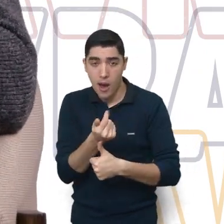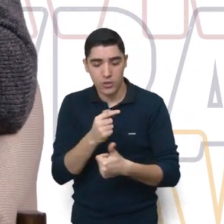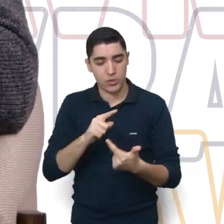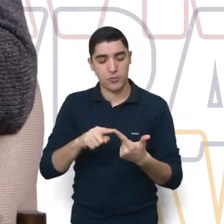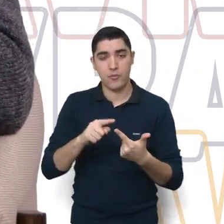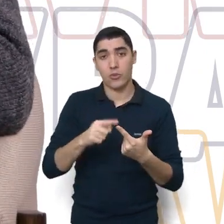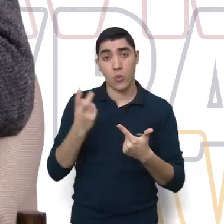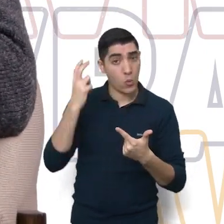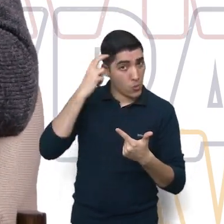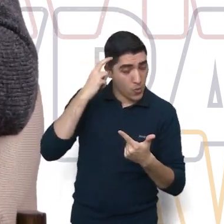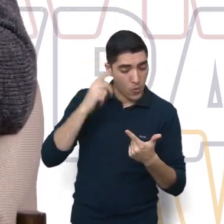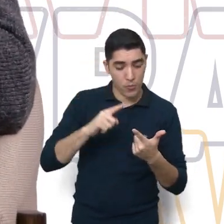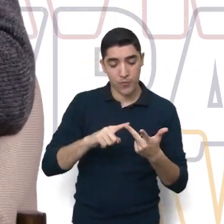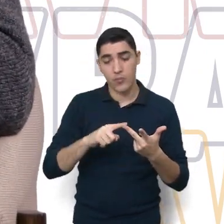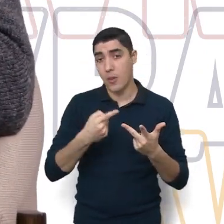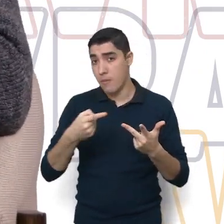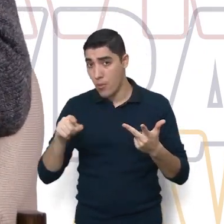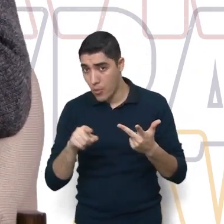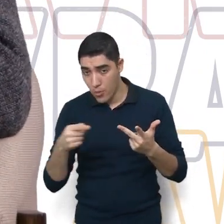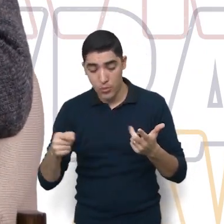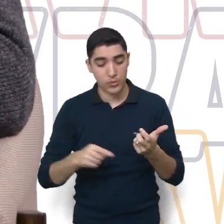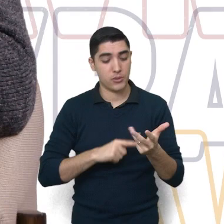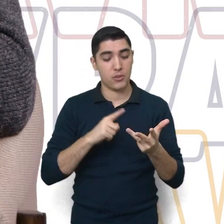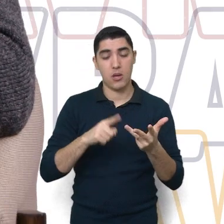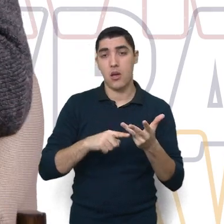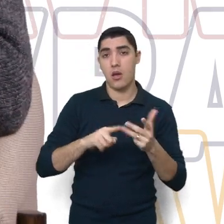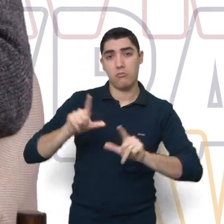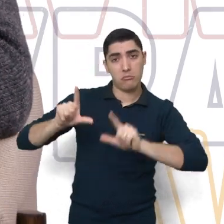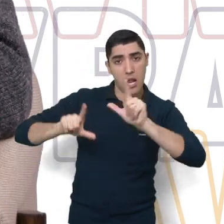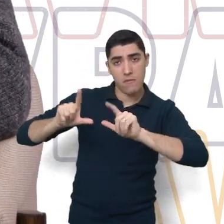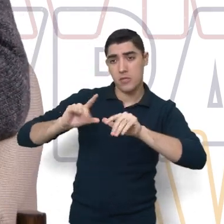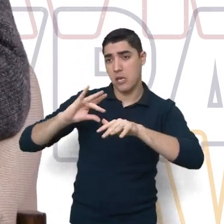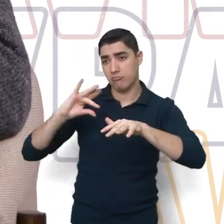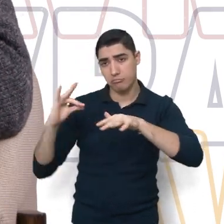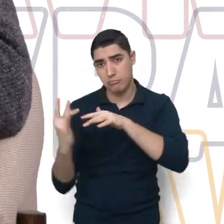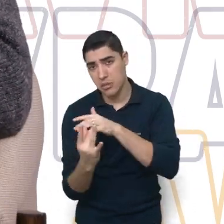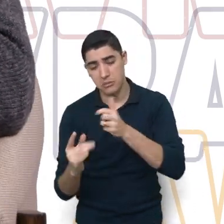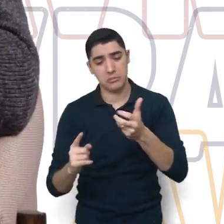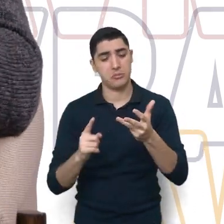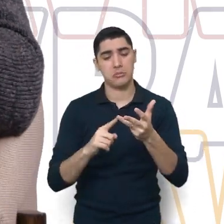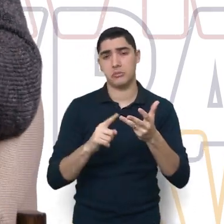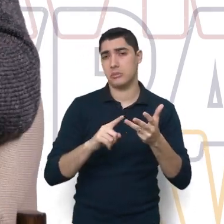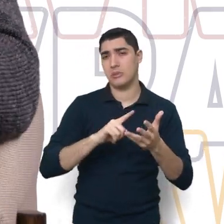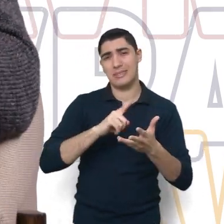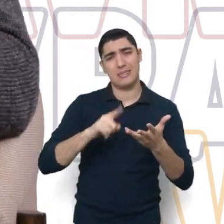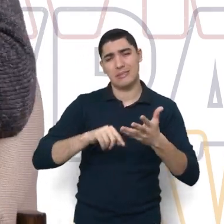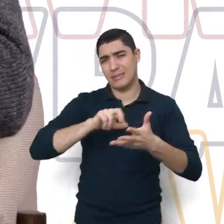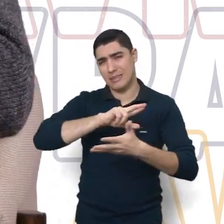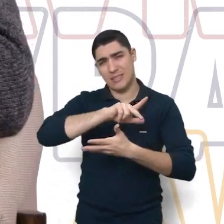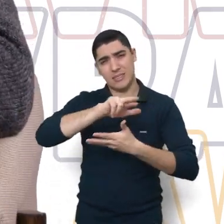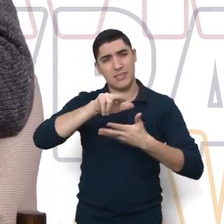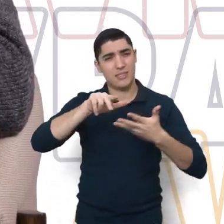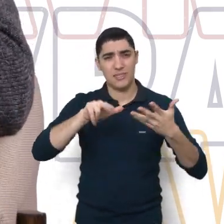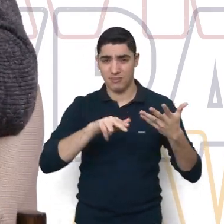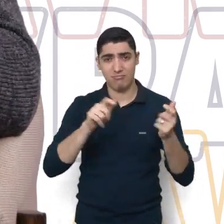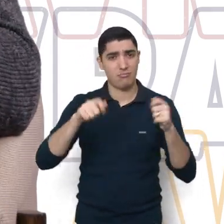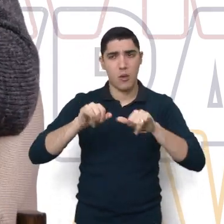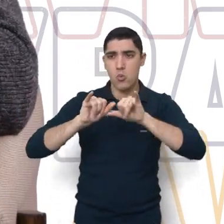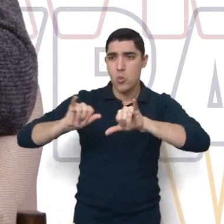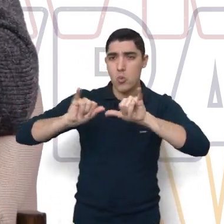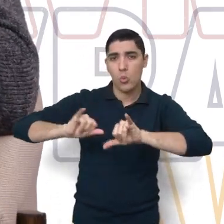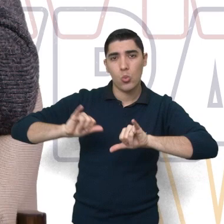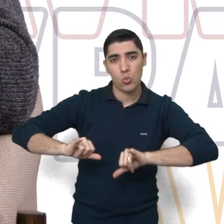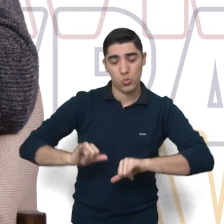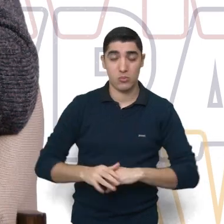cultura na música na mídia nas redes sociais a gente vê bastante então hoje